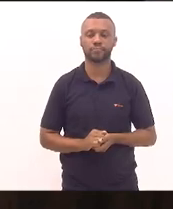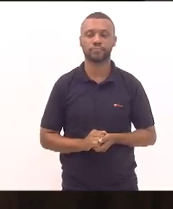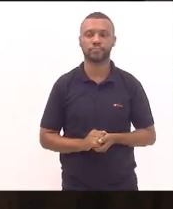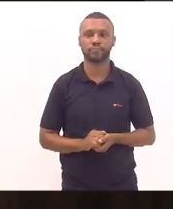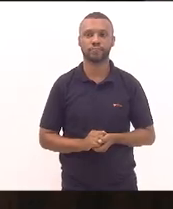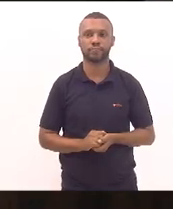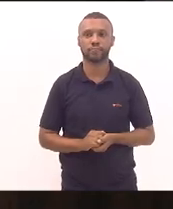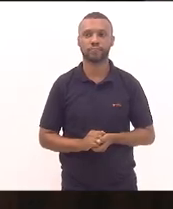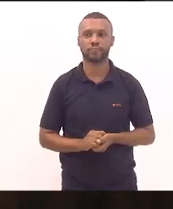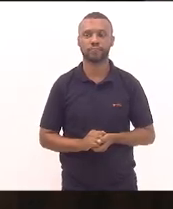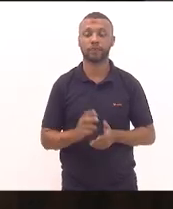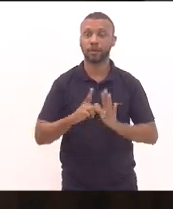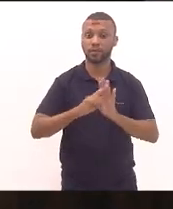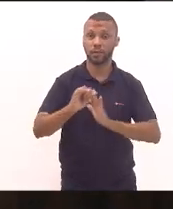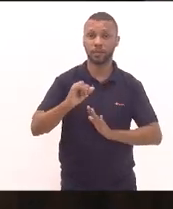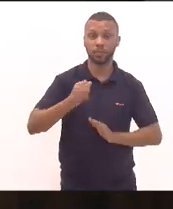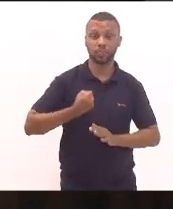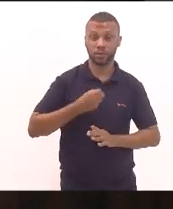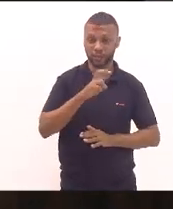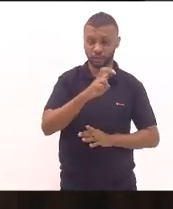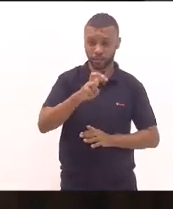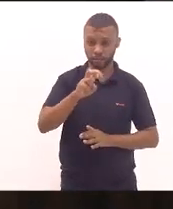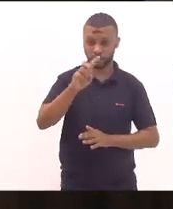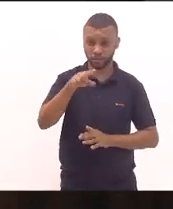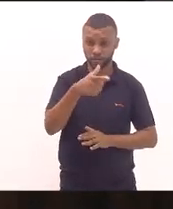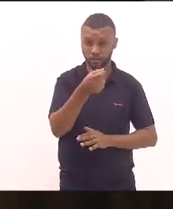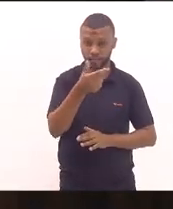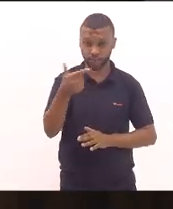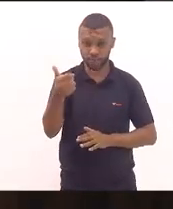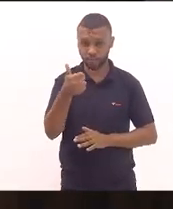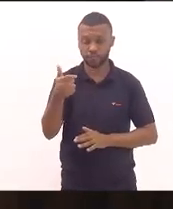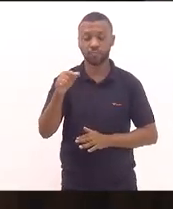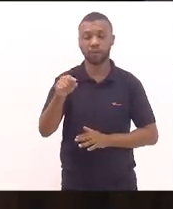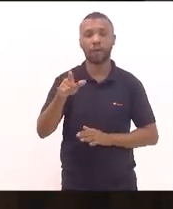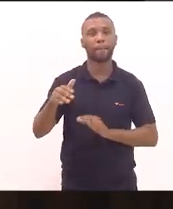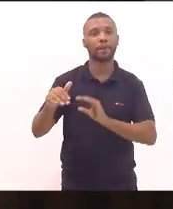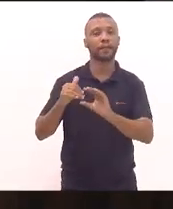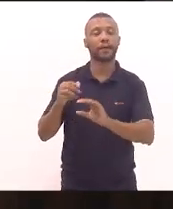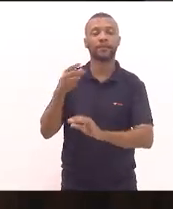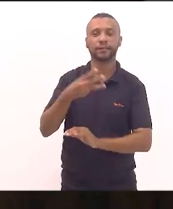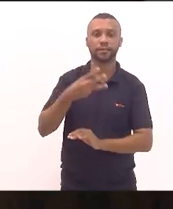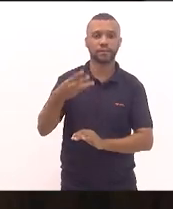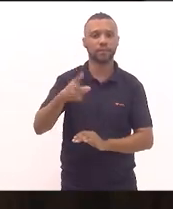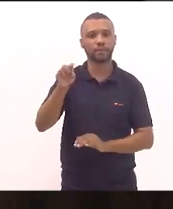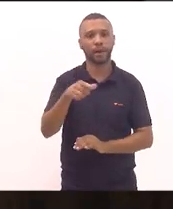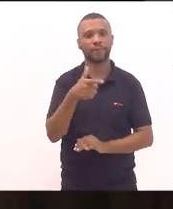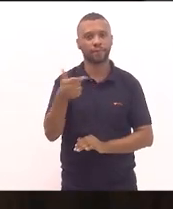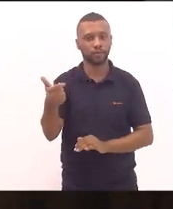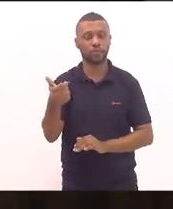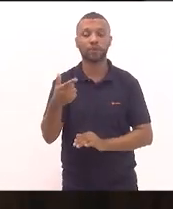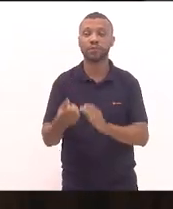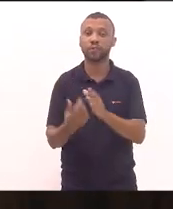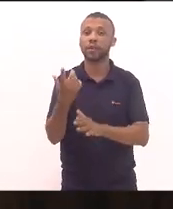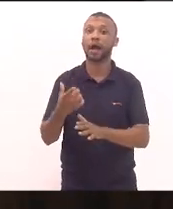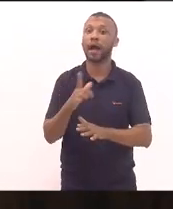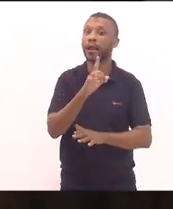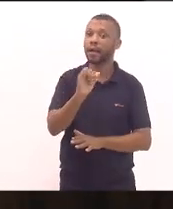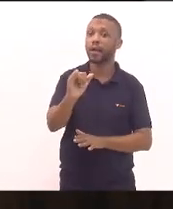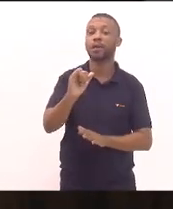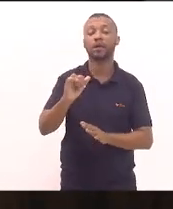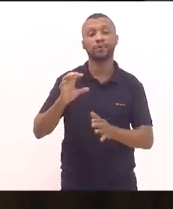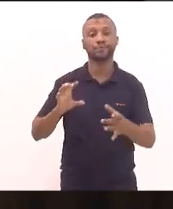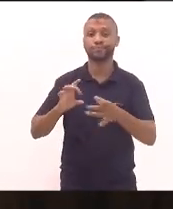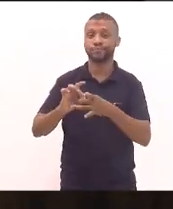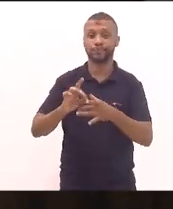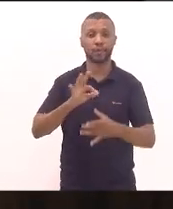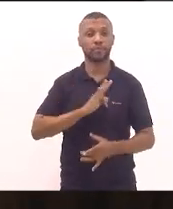Anuncio. Projeto de lei 55/2021, de autoria do Poder Executivo, mensagem 33/21, que institui a Lei Orgânica da Polícia Civil do Estado do